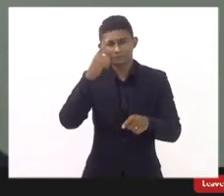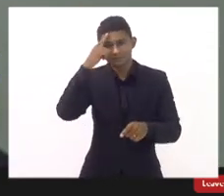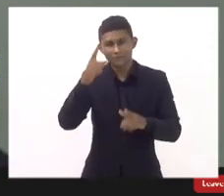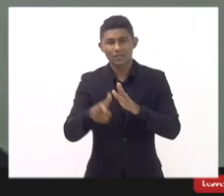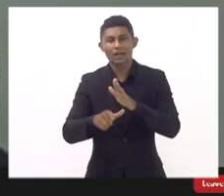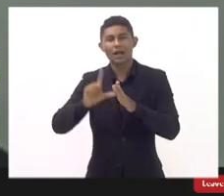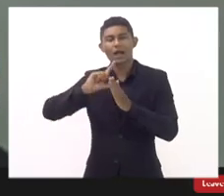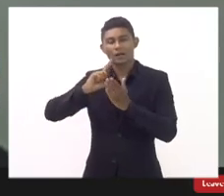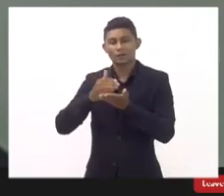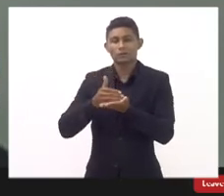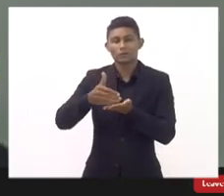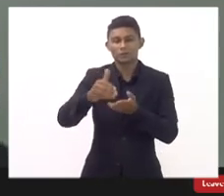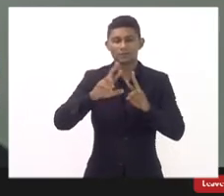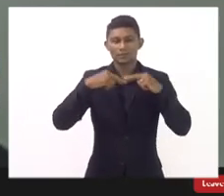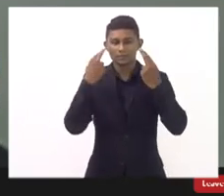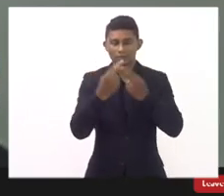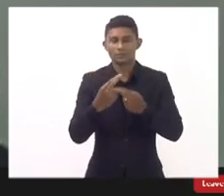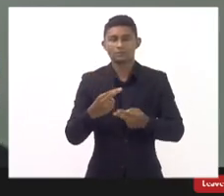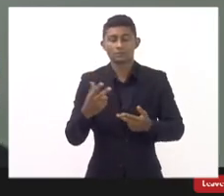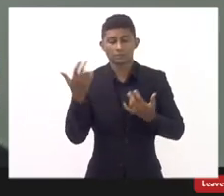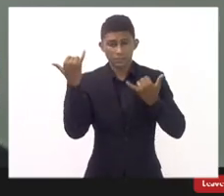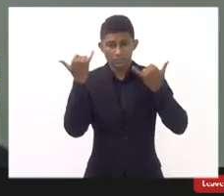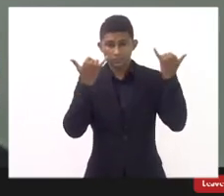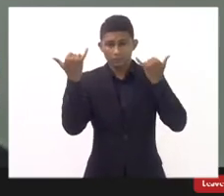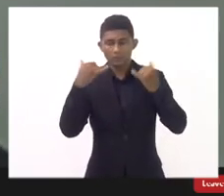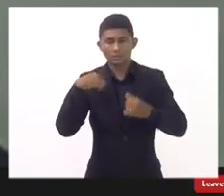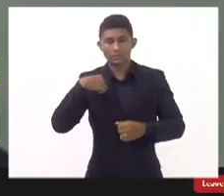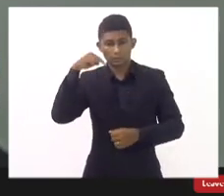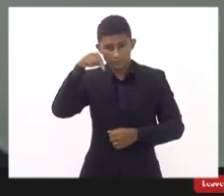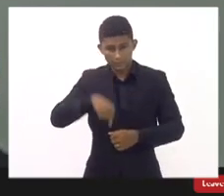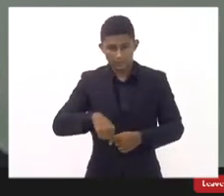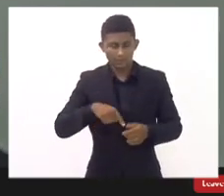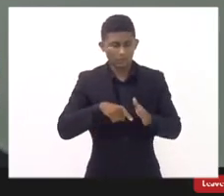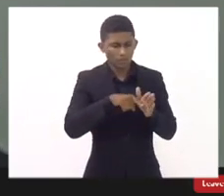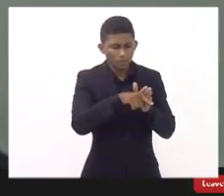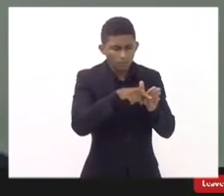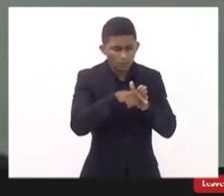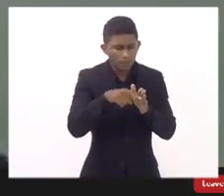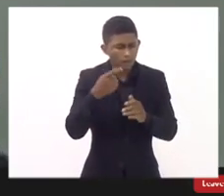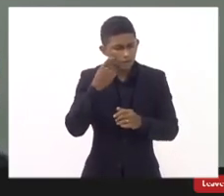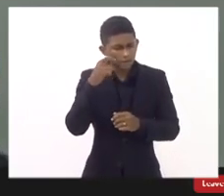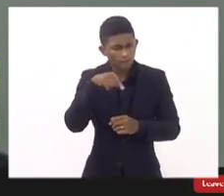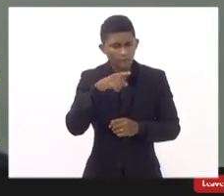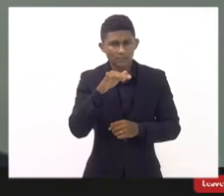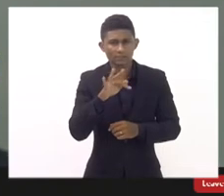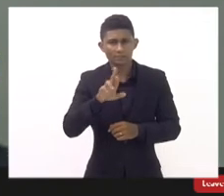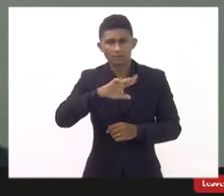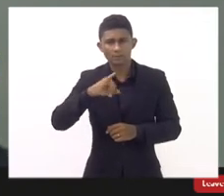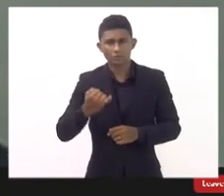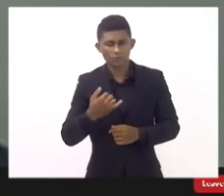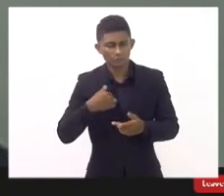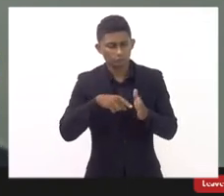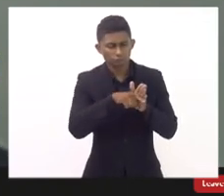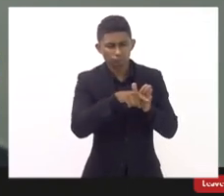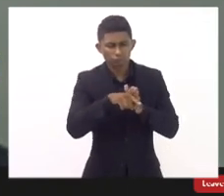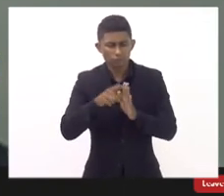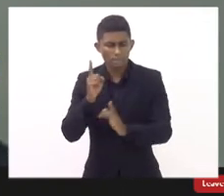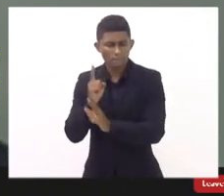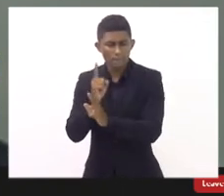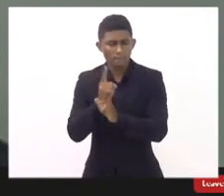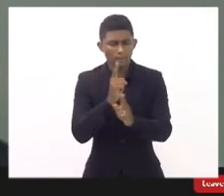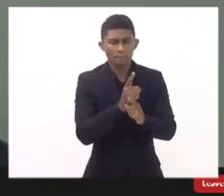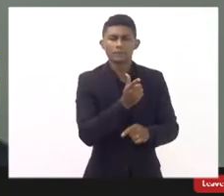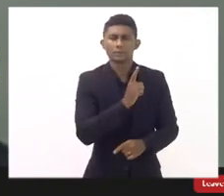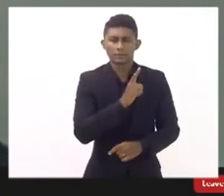né, da reunião, eu tive tempo aqui de fazer o levantamento dos números do Instituto Federal Fluminense e nós temos